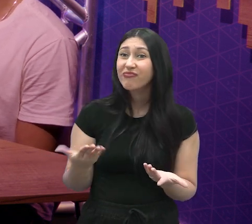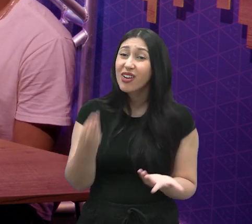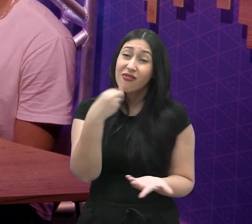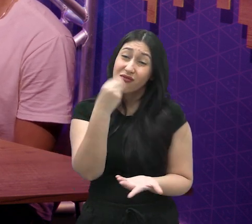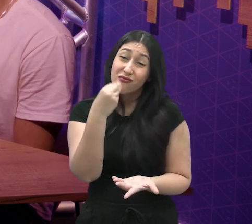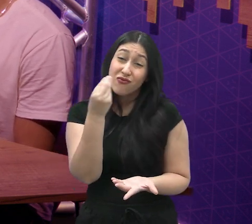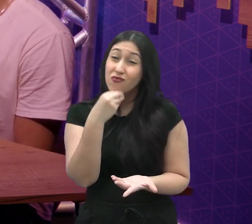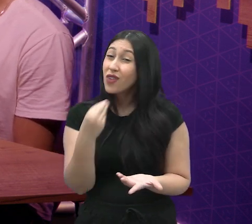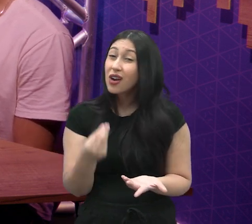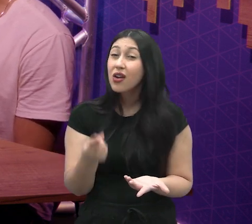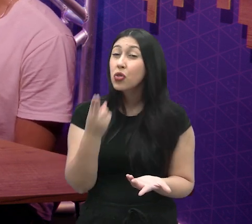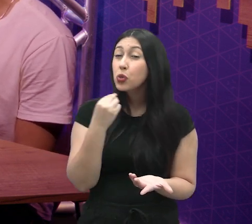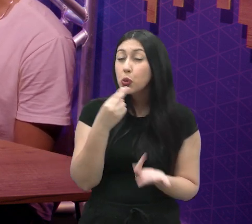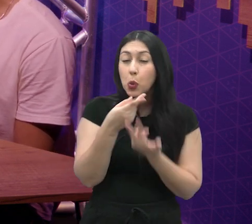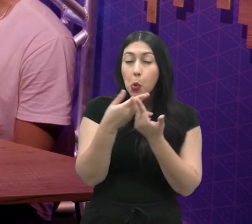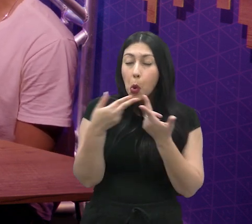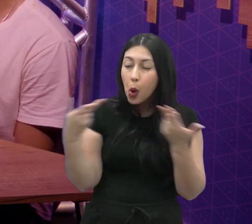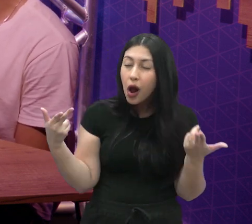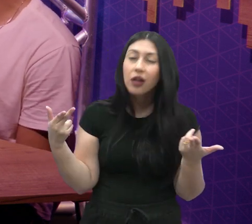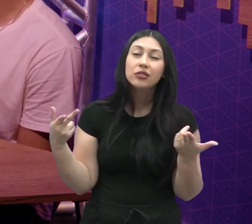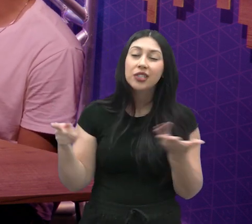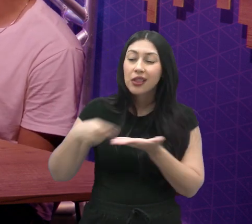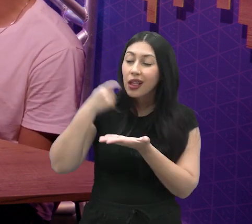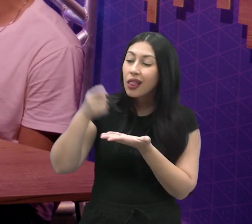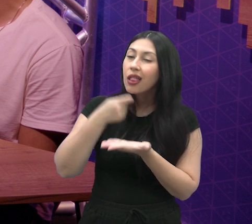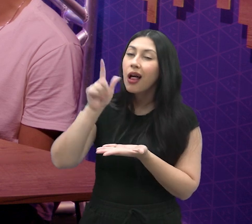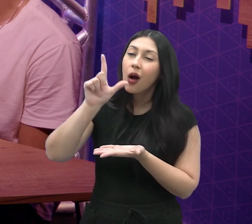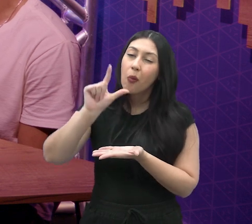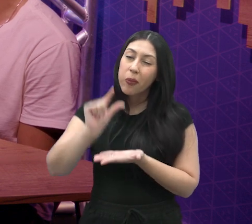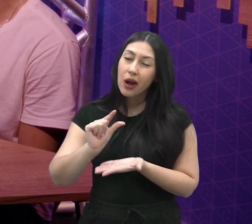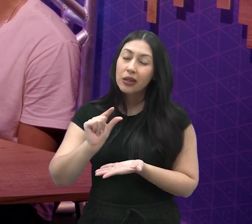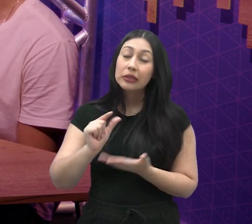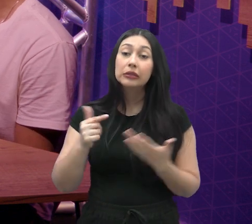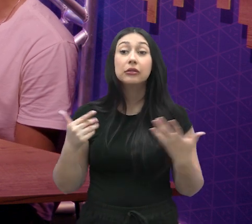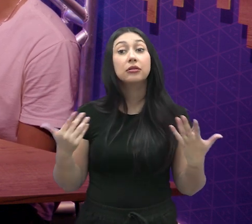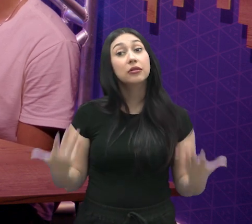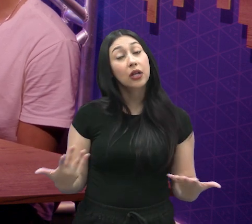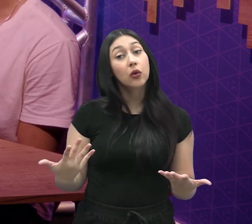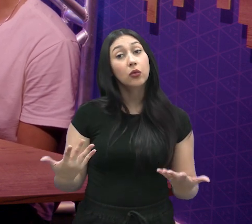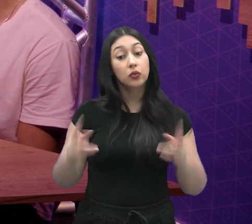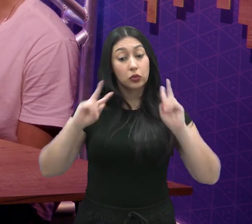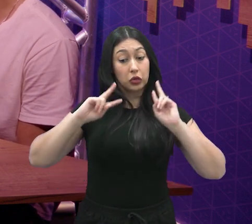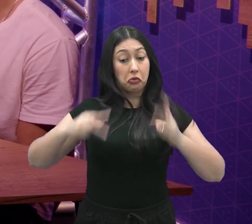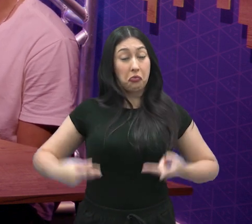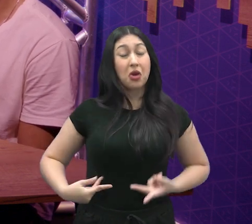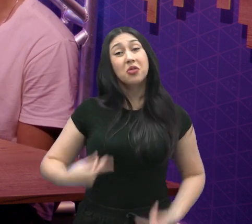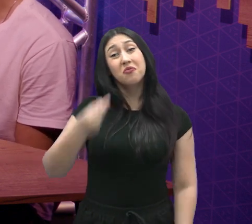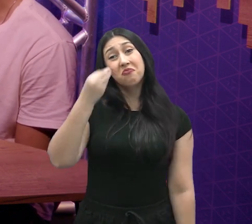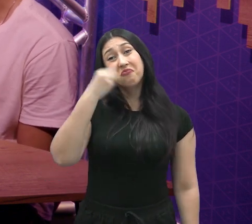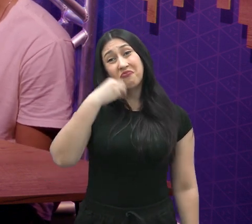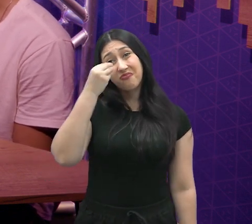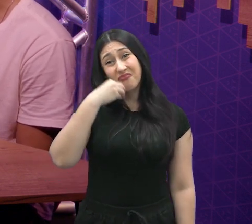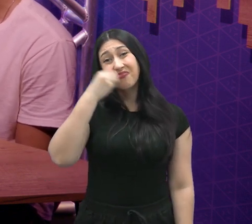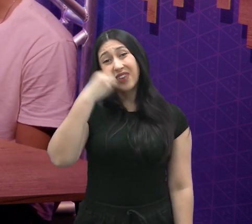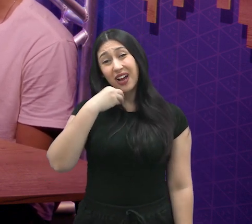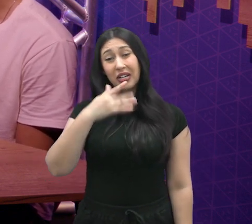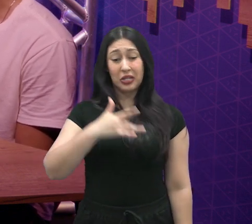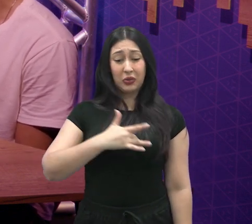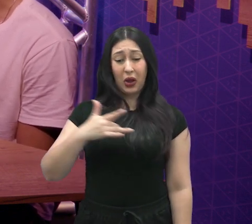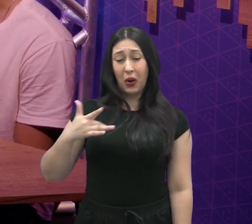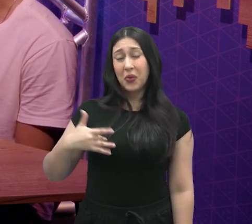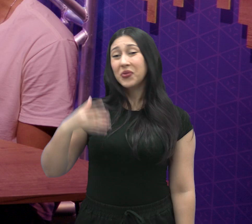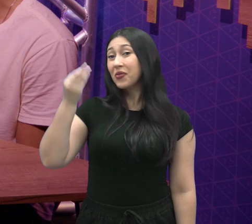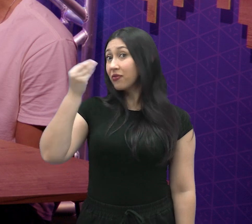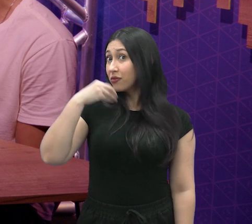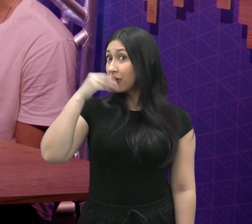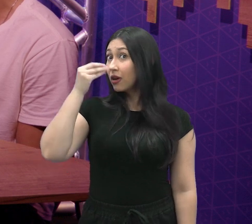número de nutrientes e tudo mais que você ingere é bem menor. Então, o ser humano foi ficando mais fraco, com a